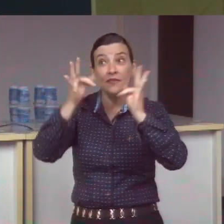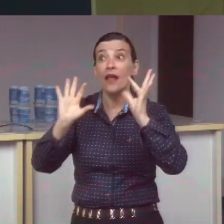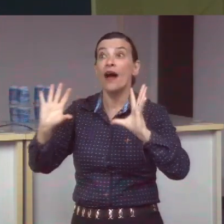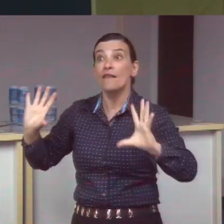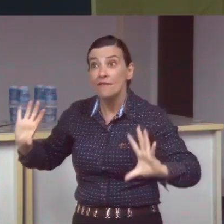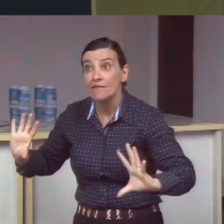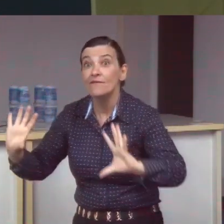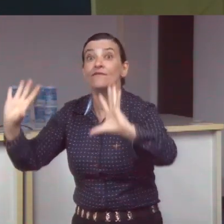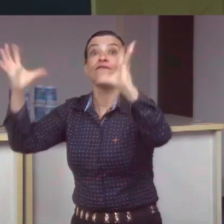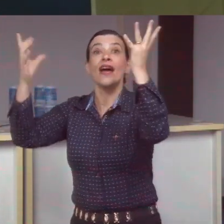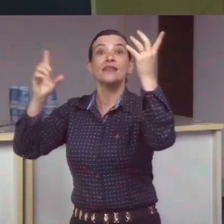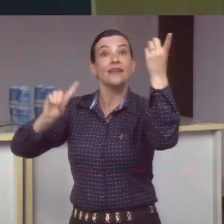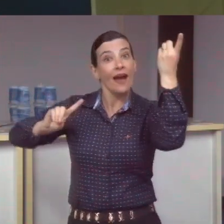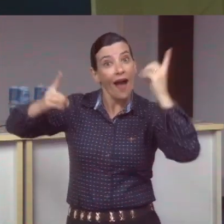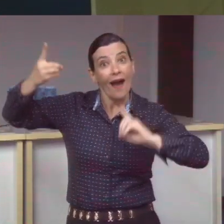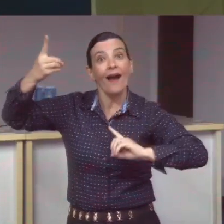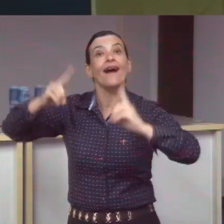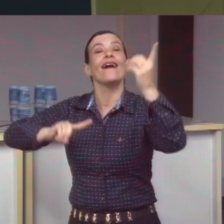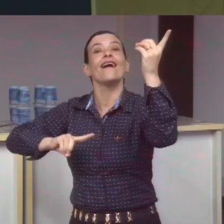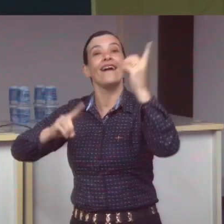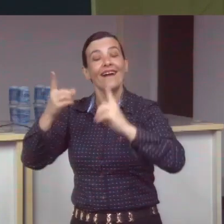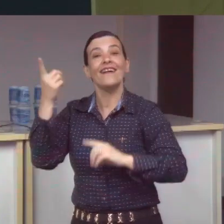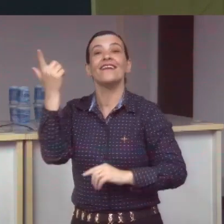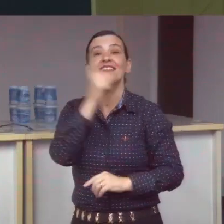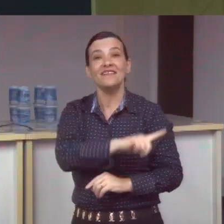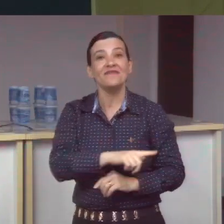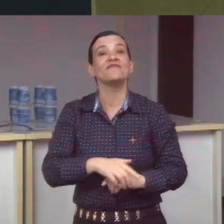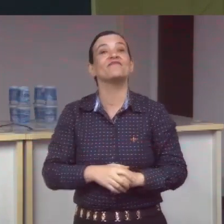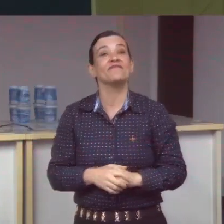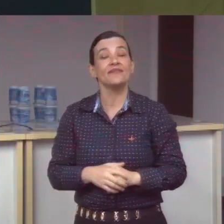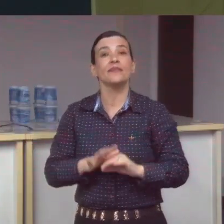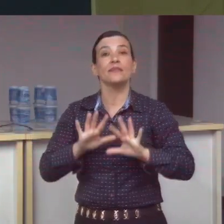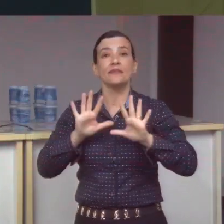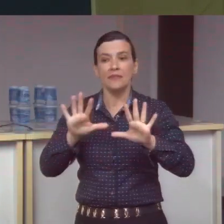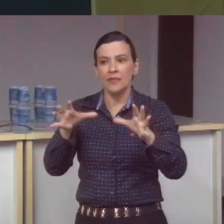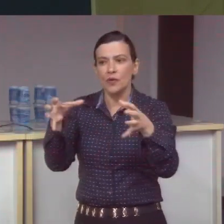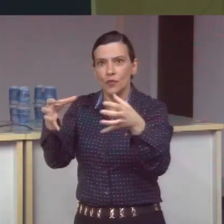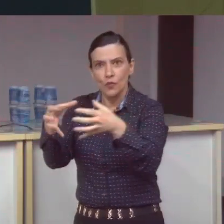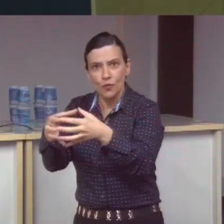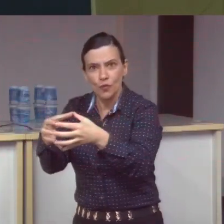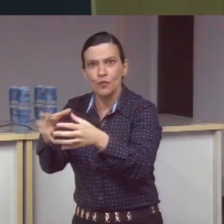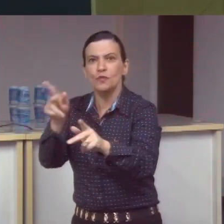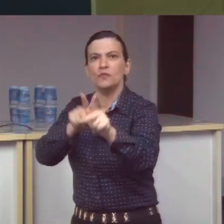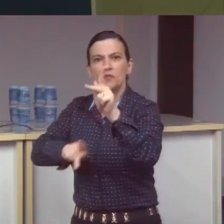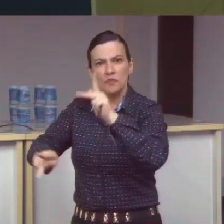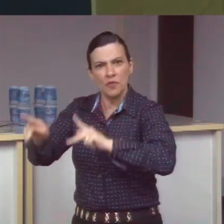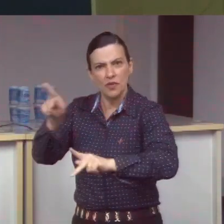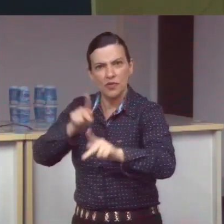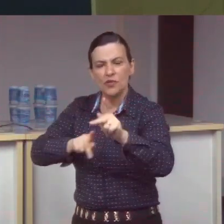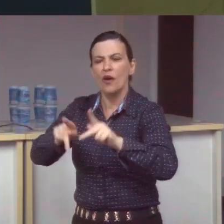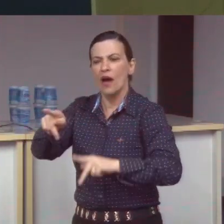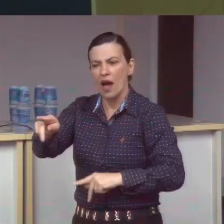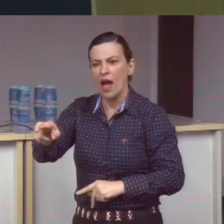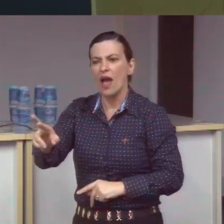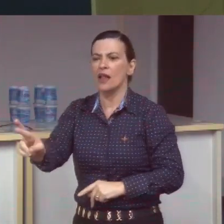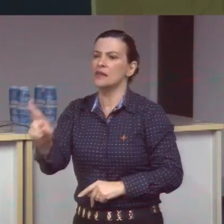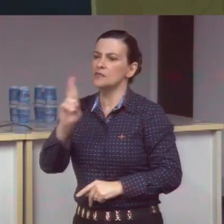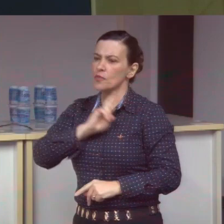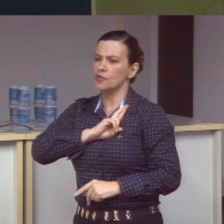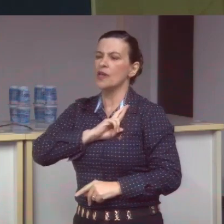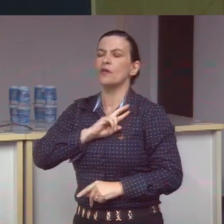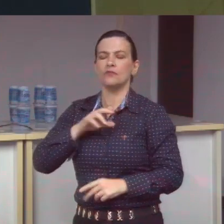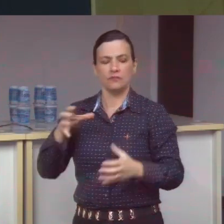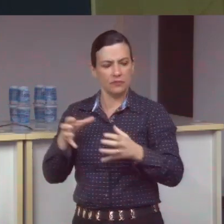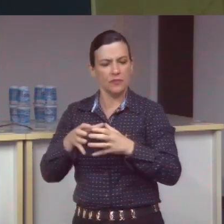a gente quis fazer isso com os nossos recursos. É um bom exemplo de resiliência.